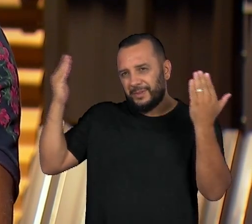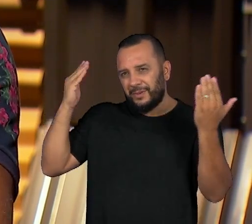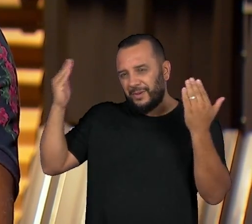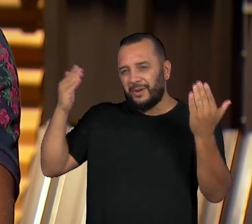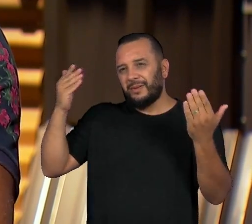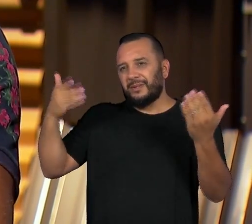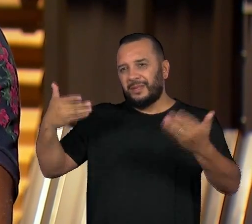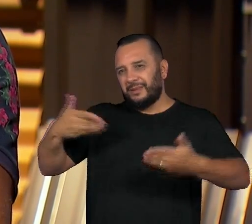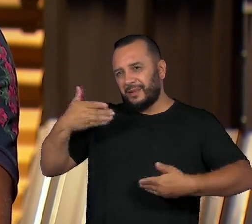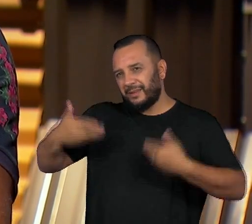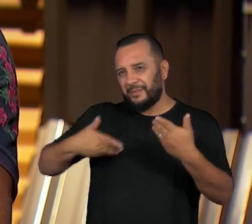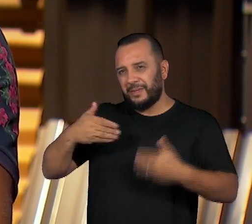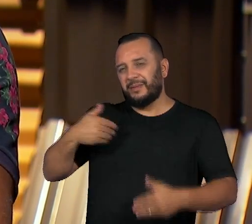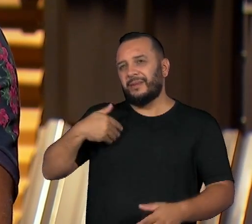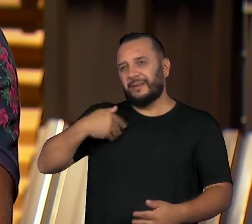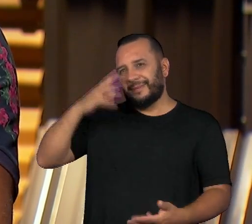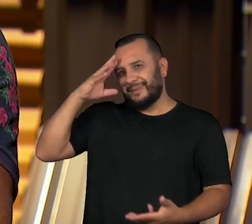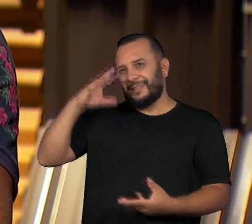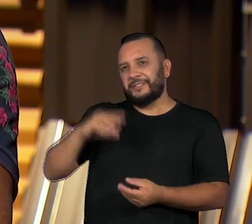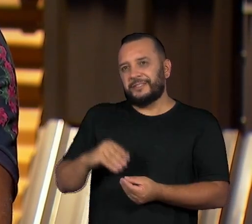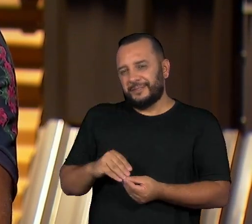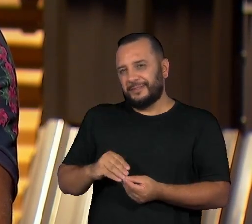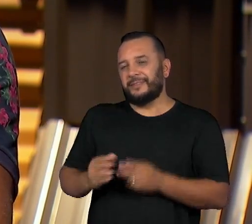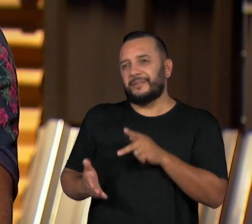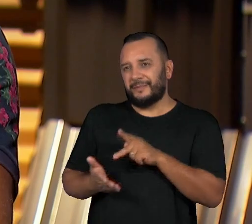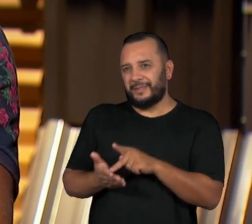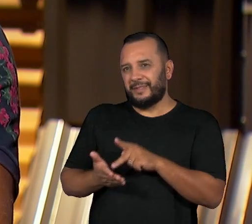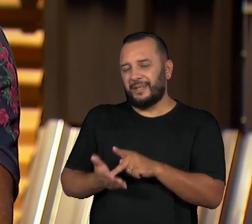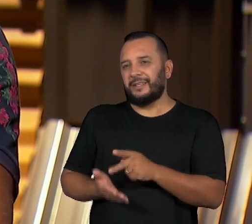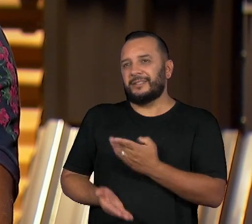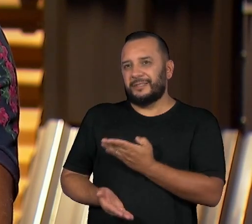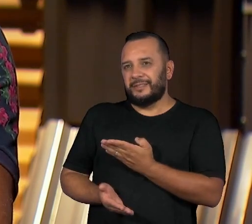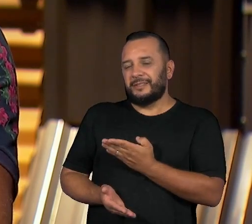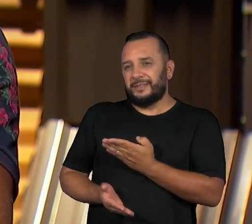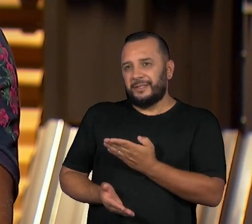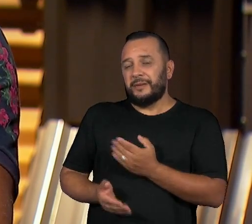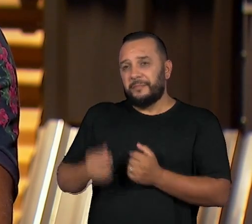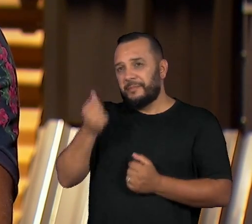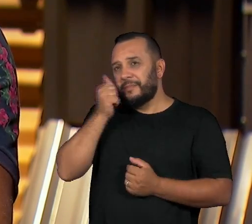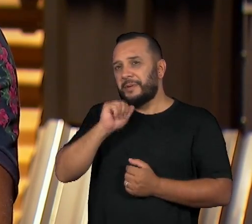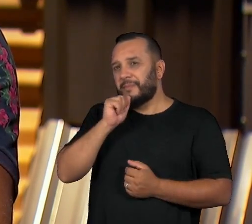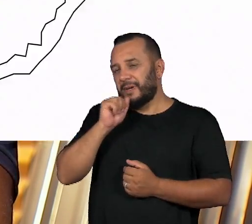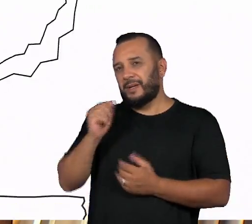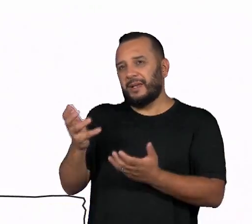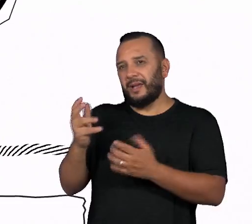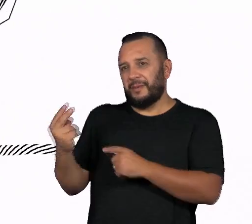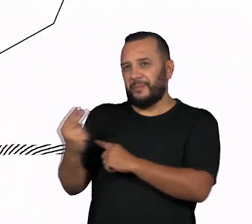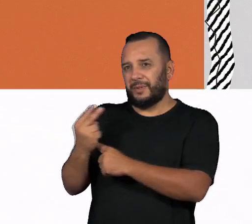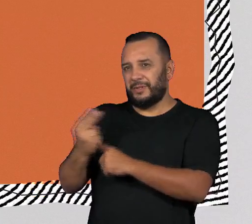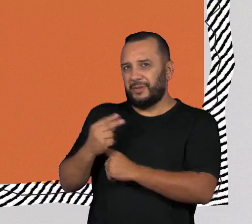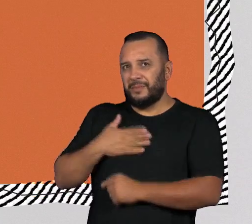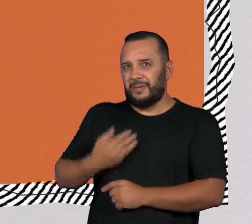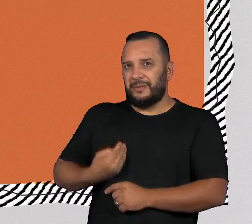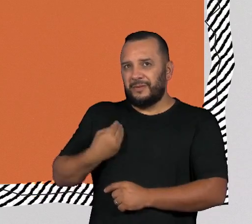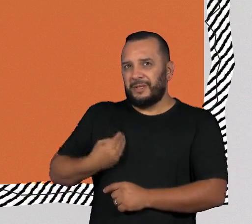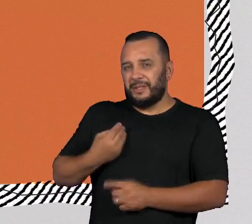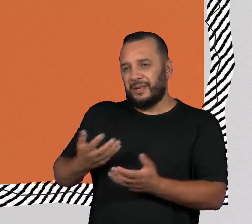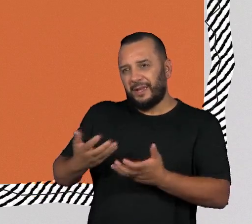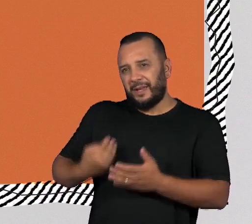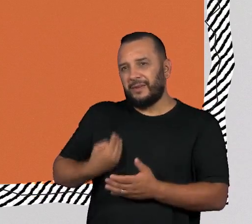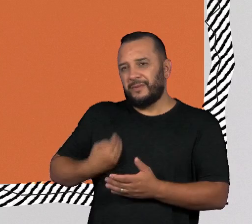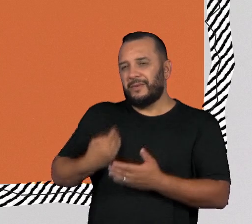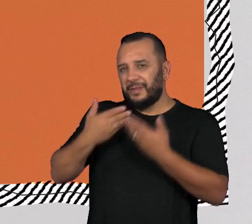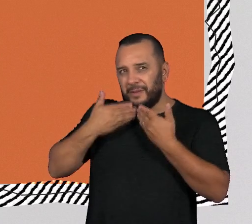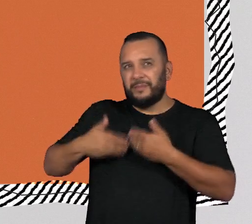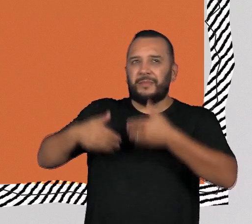depois de muitos anos eu entendi. Na verdade, era a proteção de mãe. Ela queria o meu melhor. Sei.